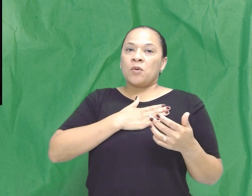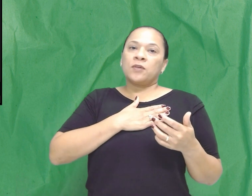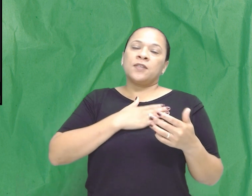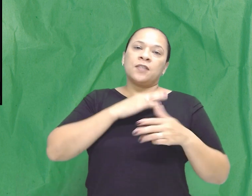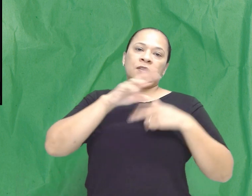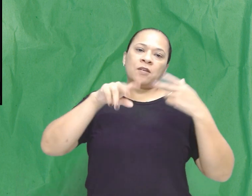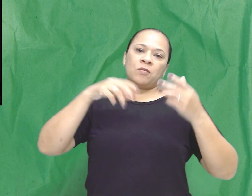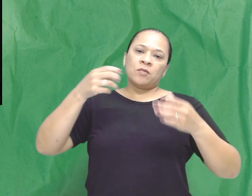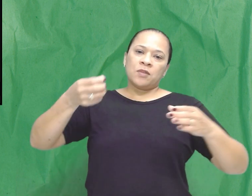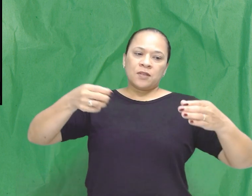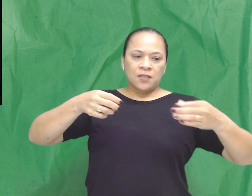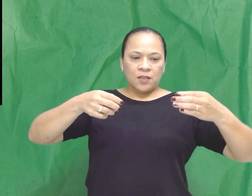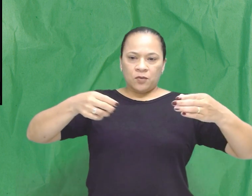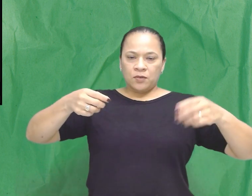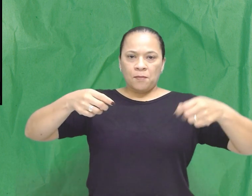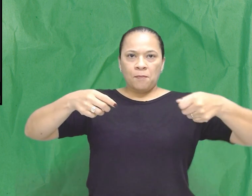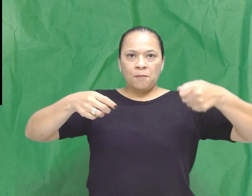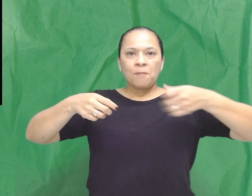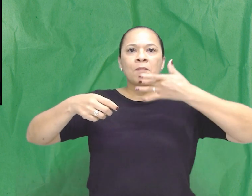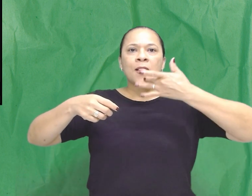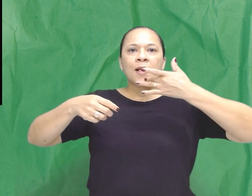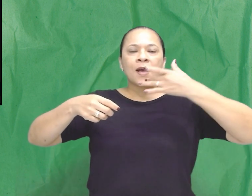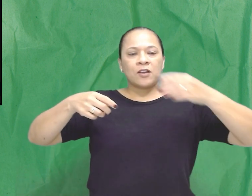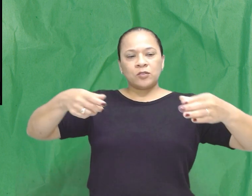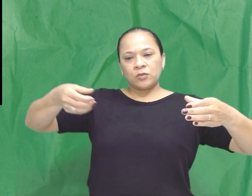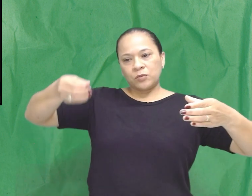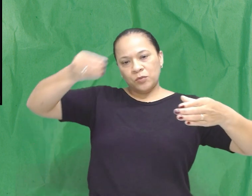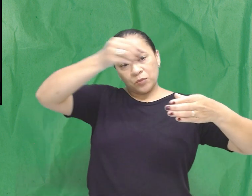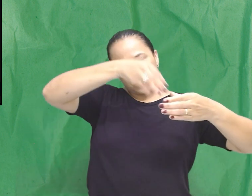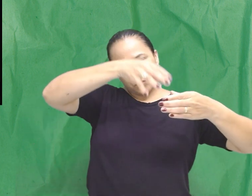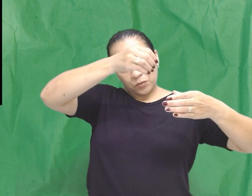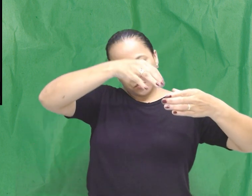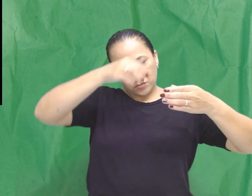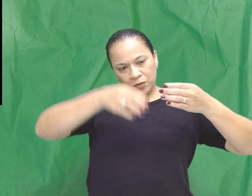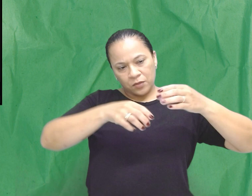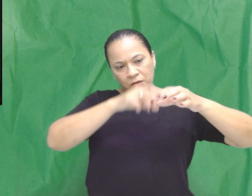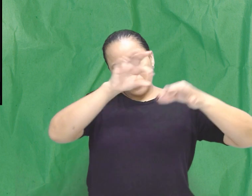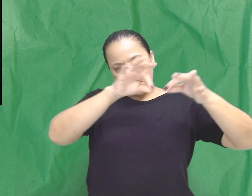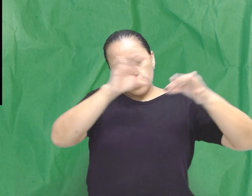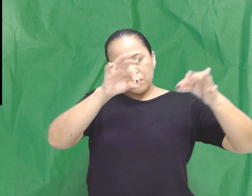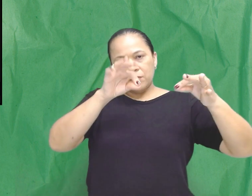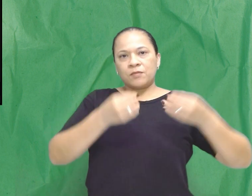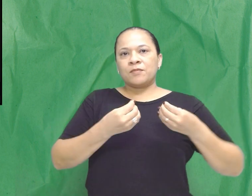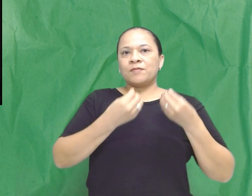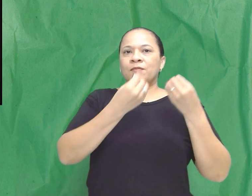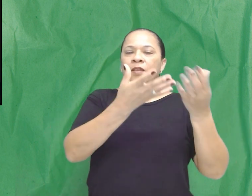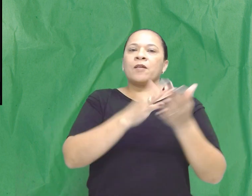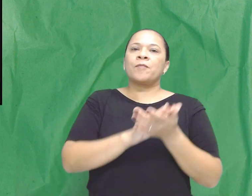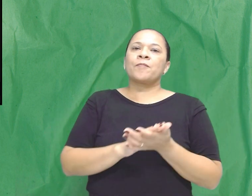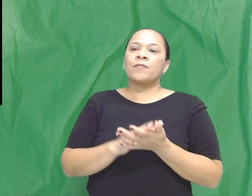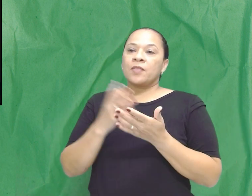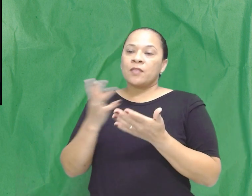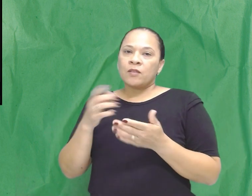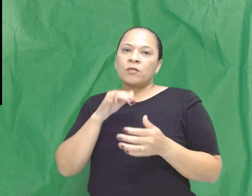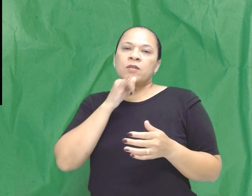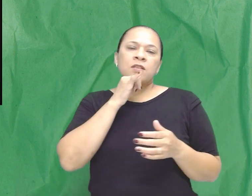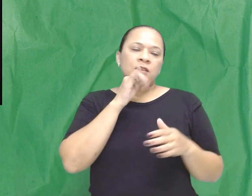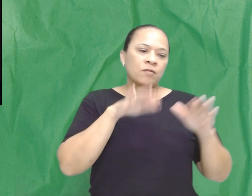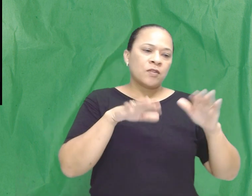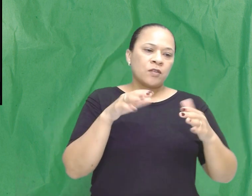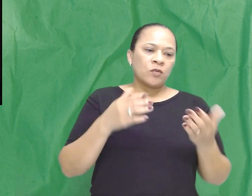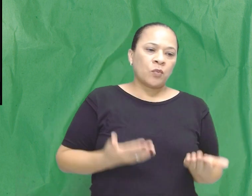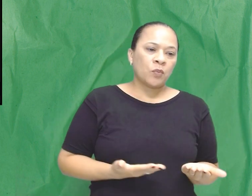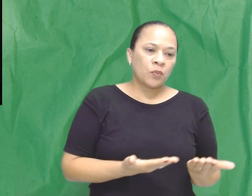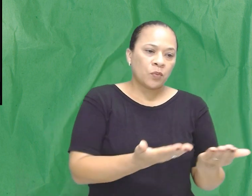gosta. E depois que a gente tem aquela fornada de biscoitos prontinhos, já frios, chega a hora de decorar.